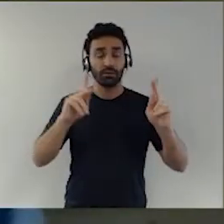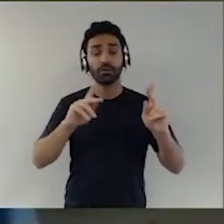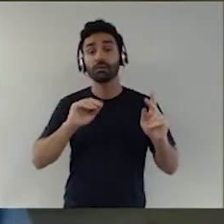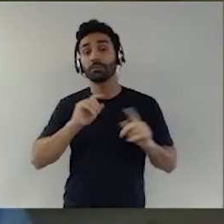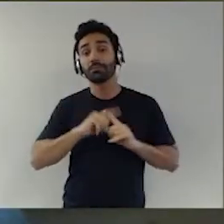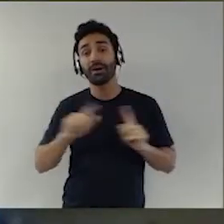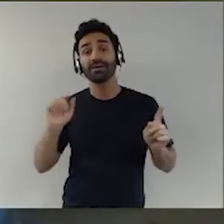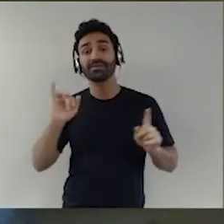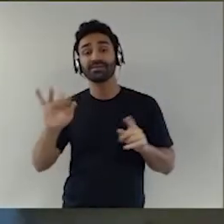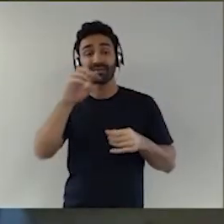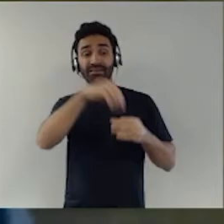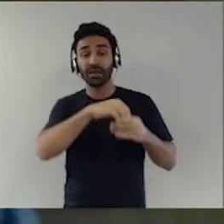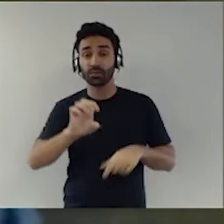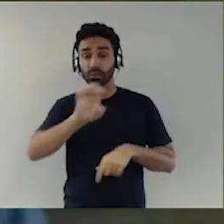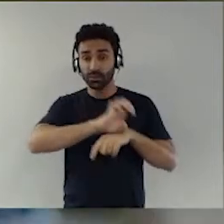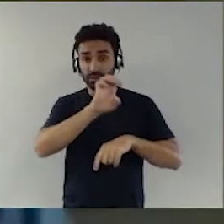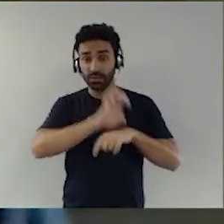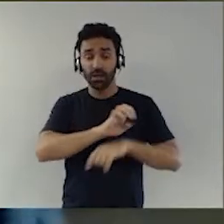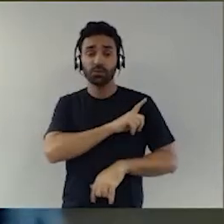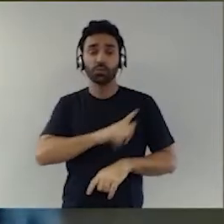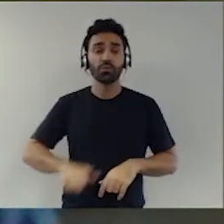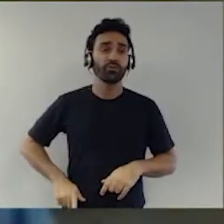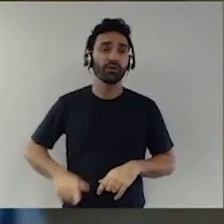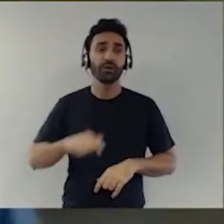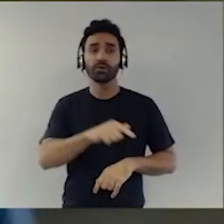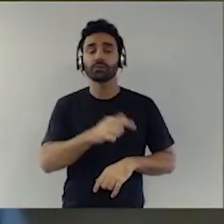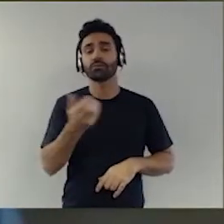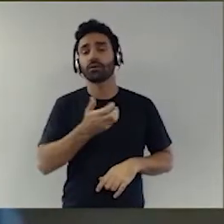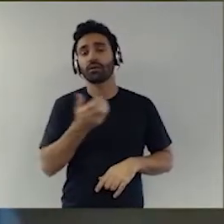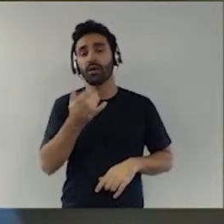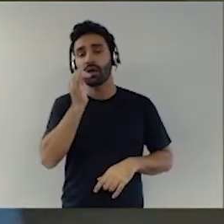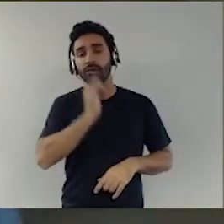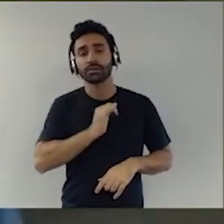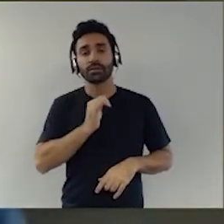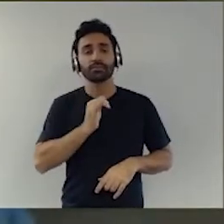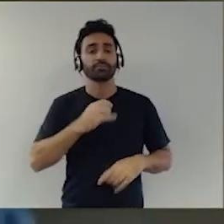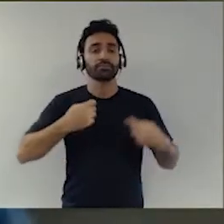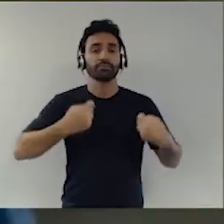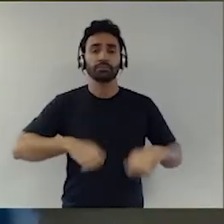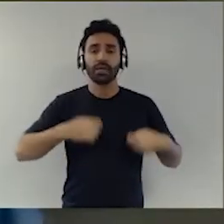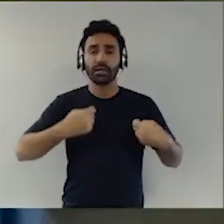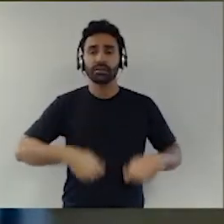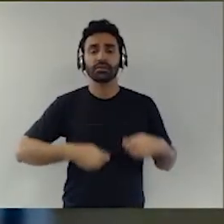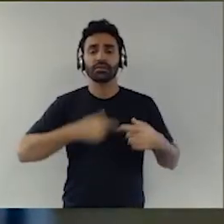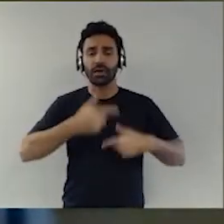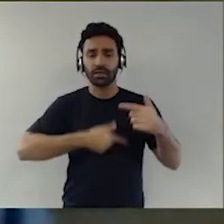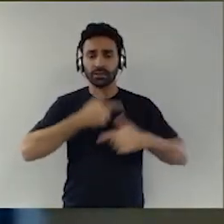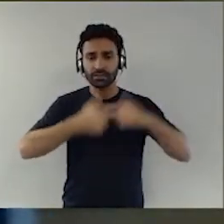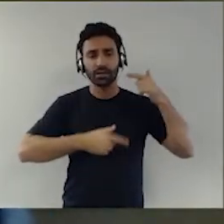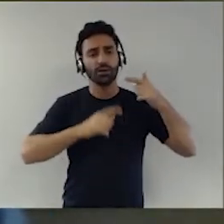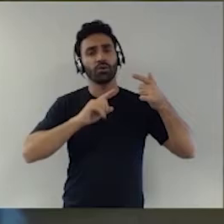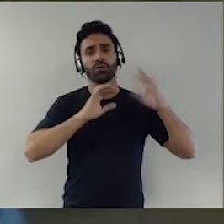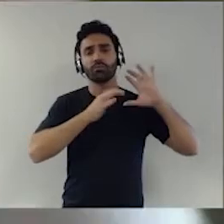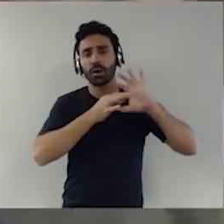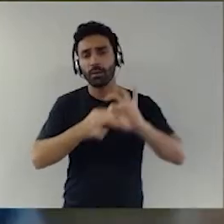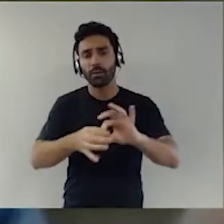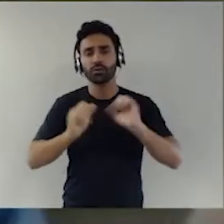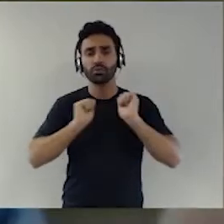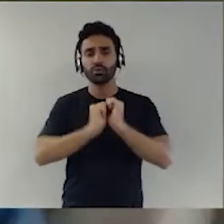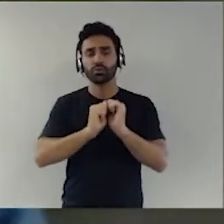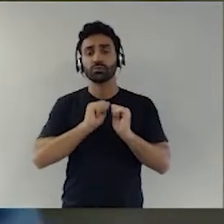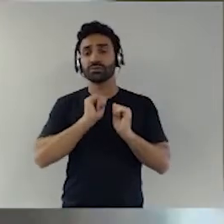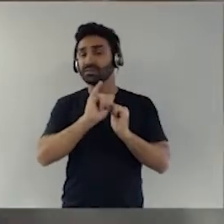estado o governador argumentar, por exemplo, que precisa de uma ação coordenada e que essa ausência